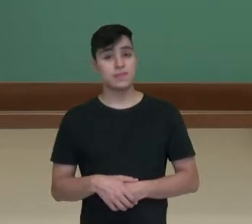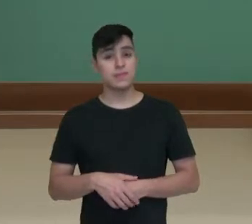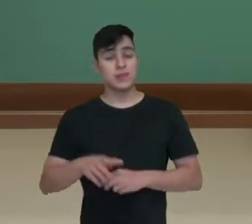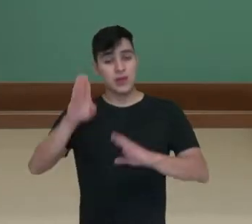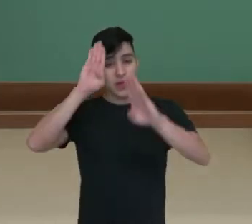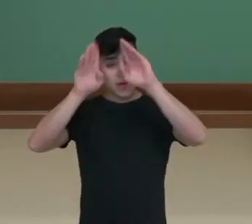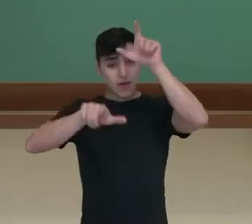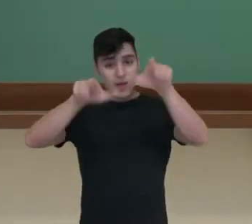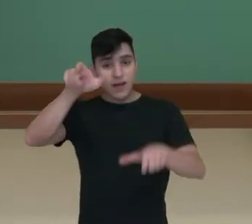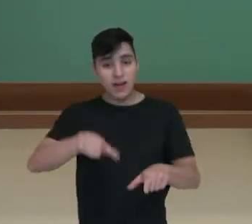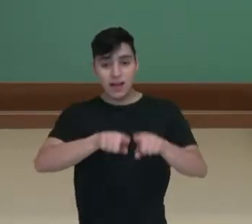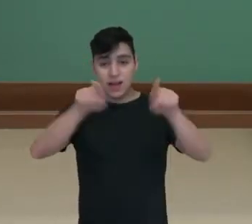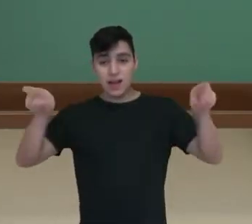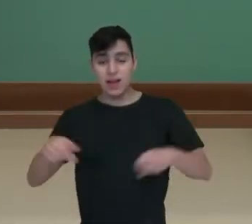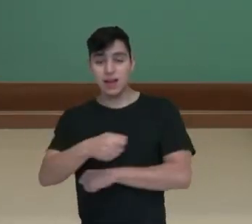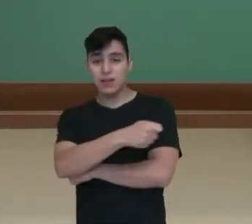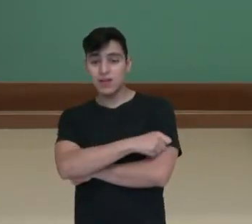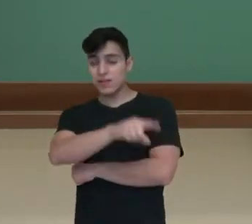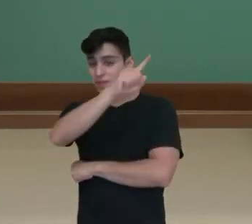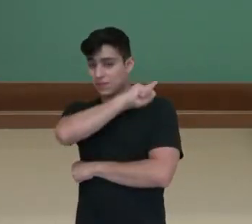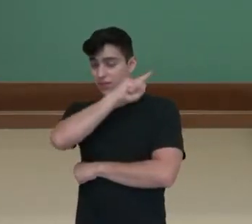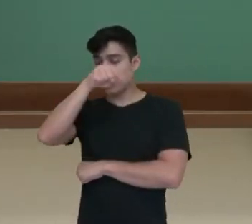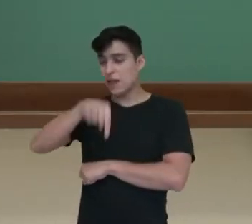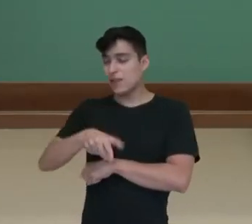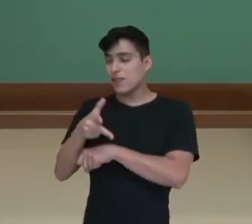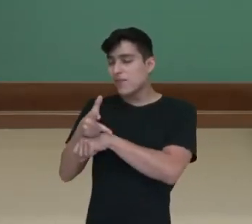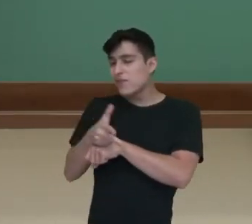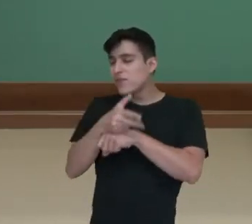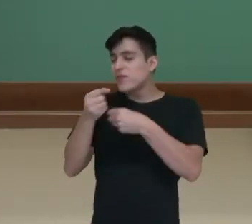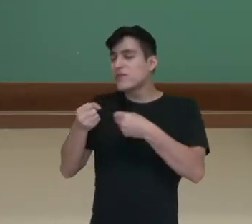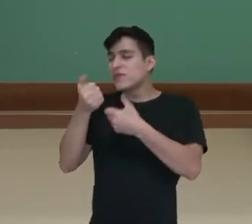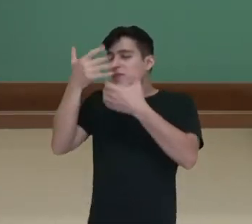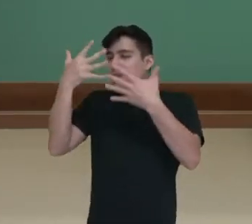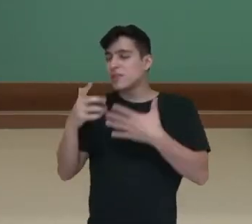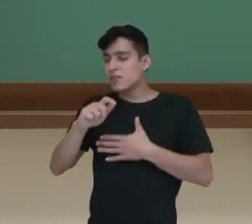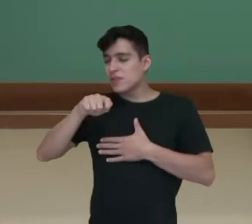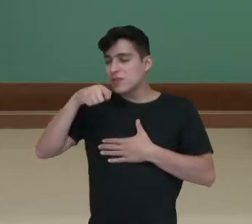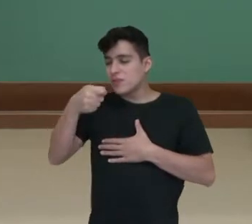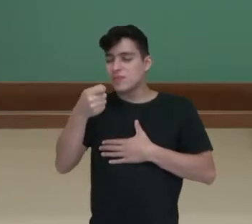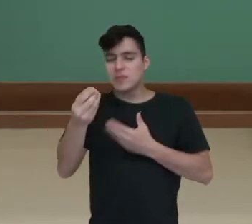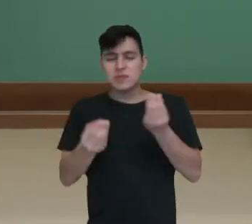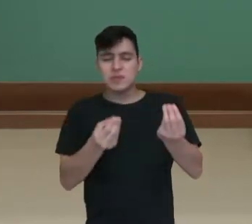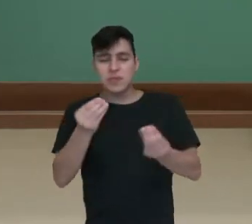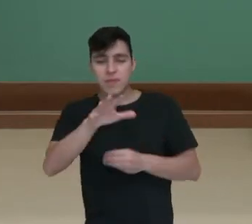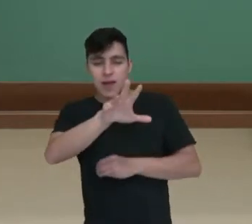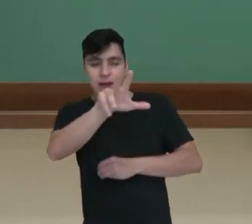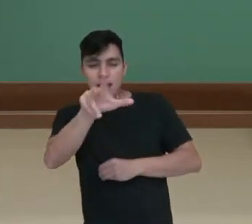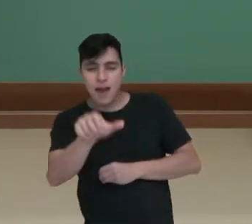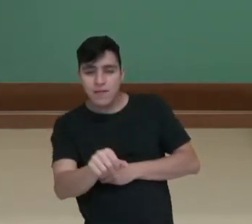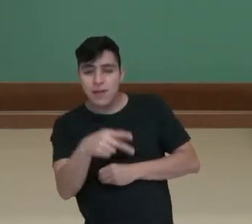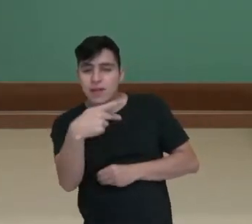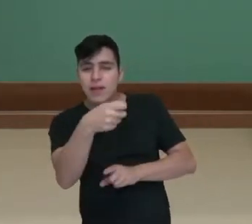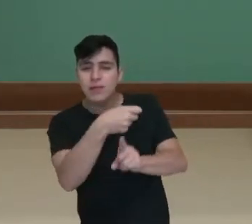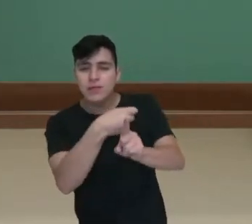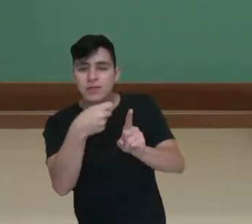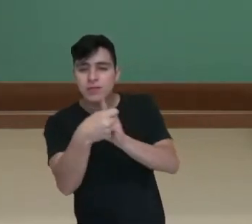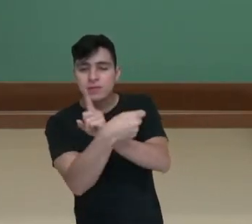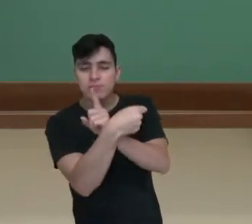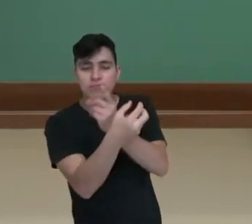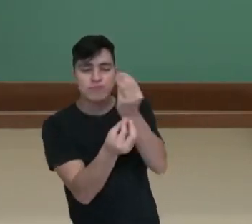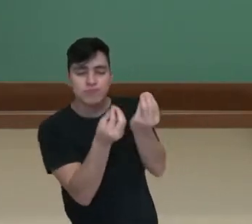Olá, estudantes da primeira série. Neste vídeo vamos falar sobre sociedades africanas, né?